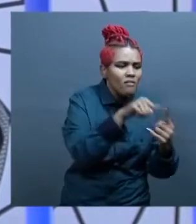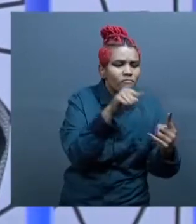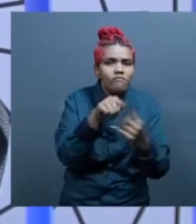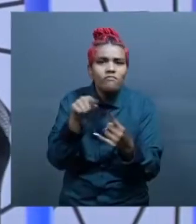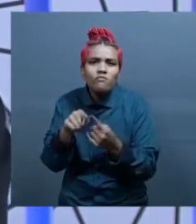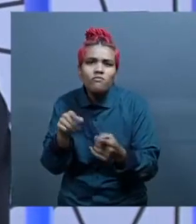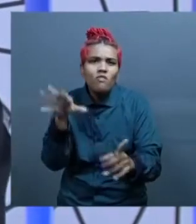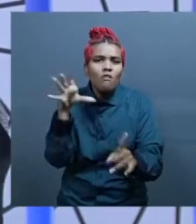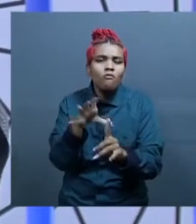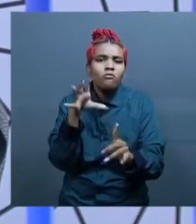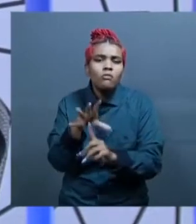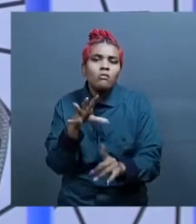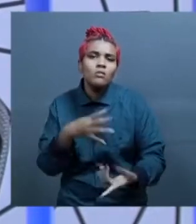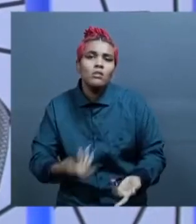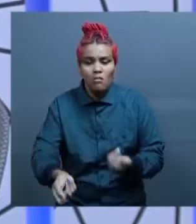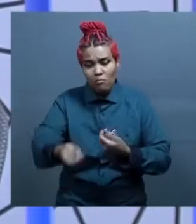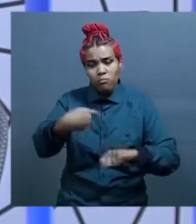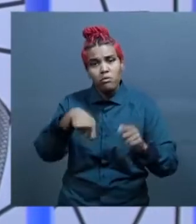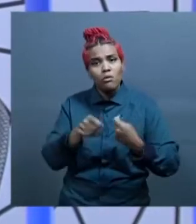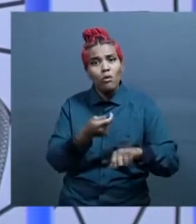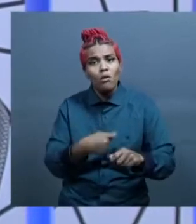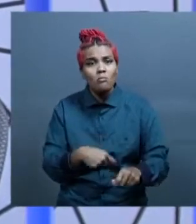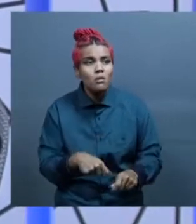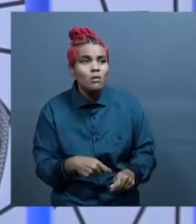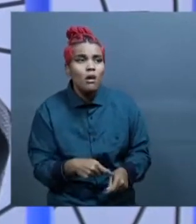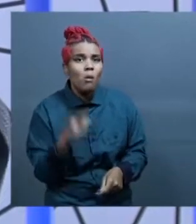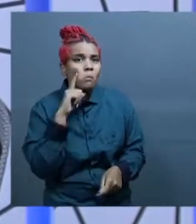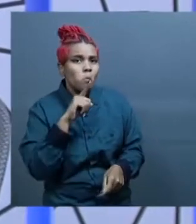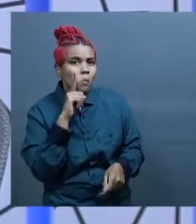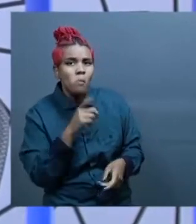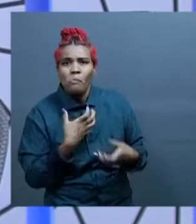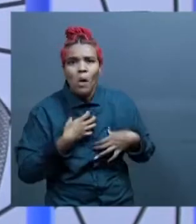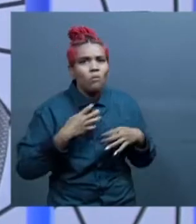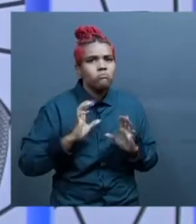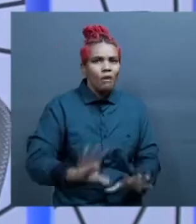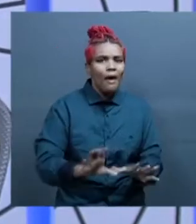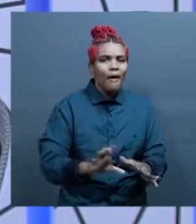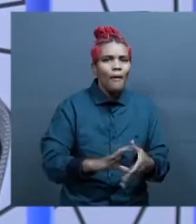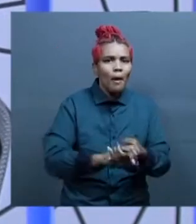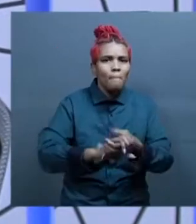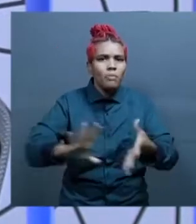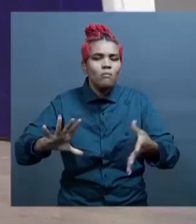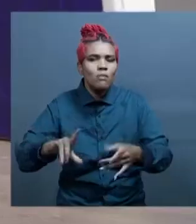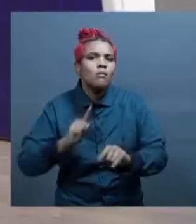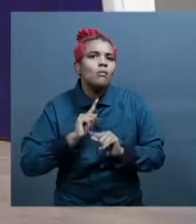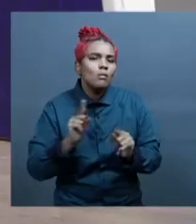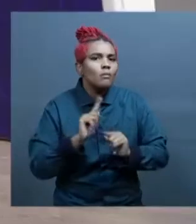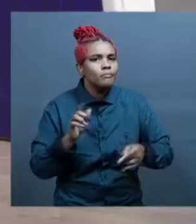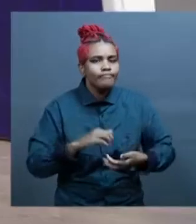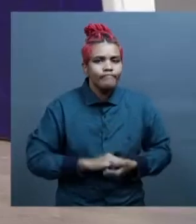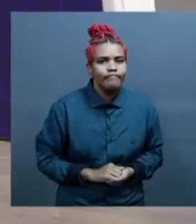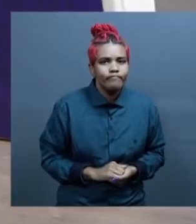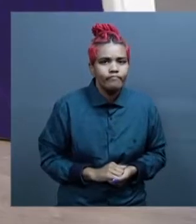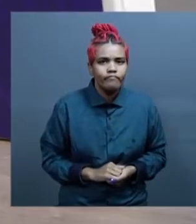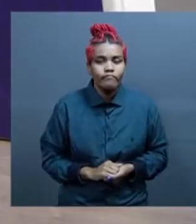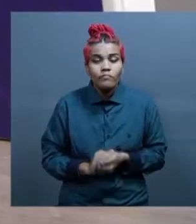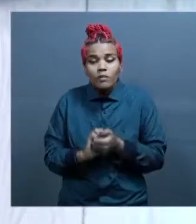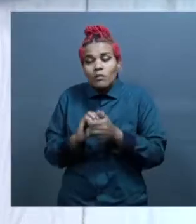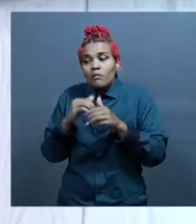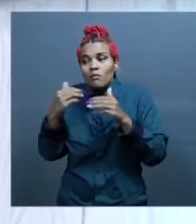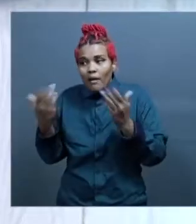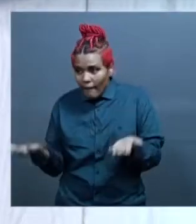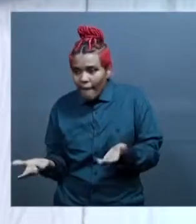disposta a abrir mão desse ganho em função dessa causa ambiental em benefício do planeta e agricultura também